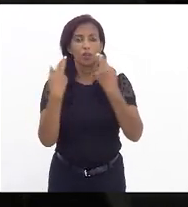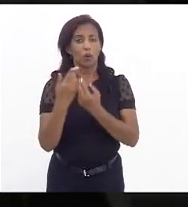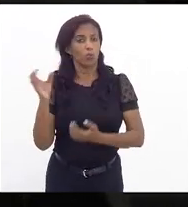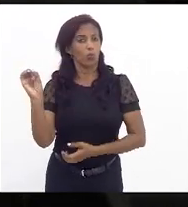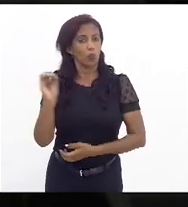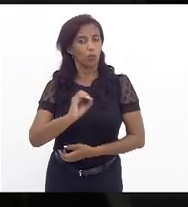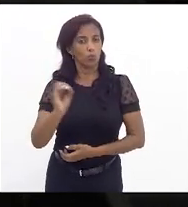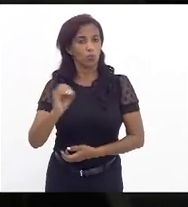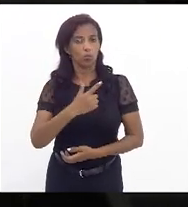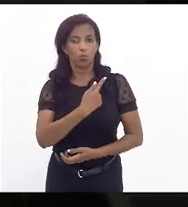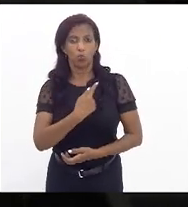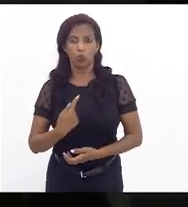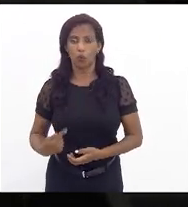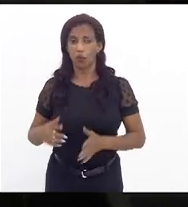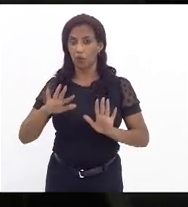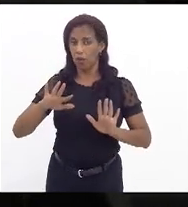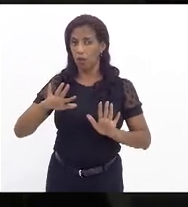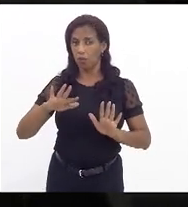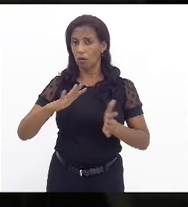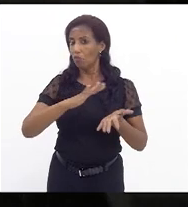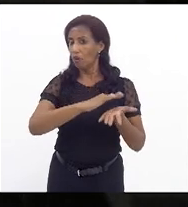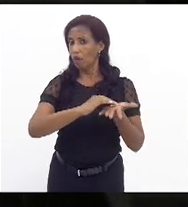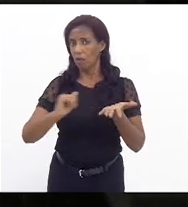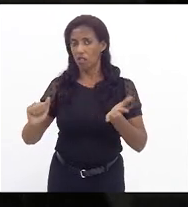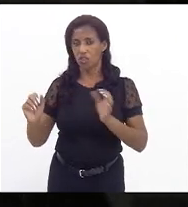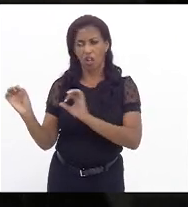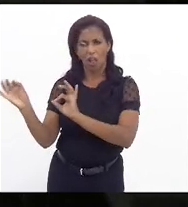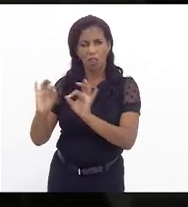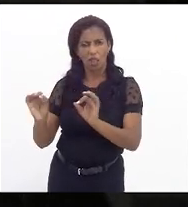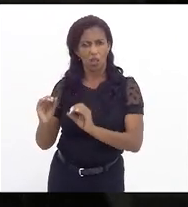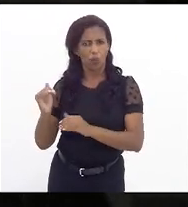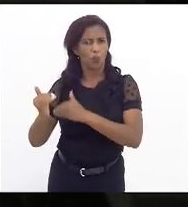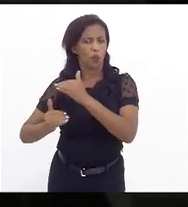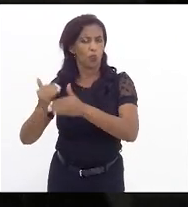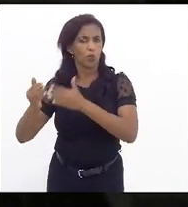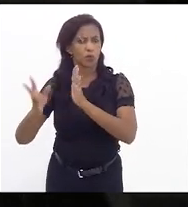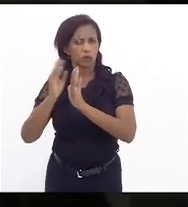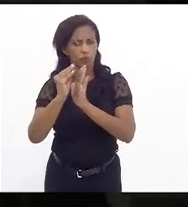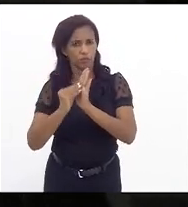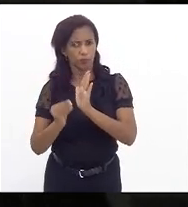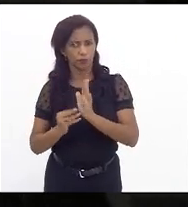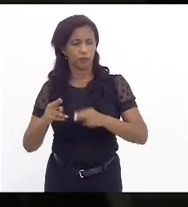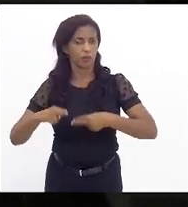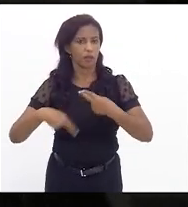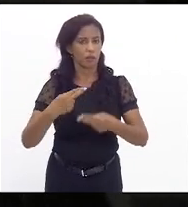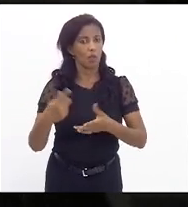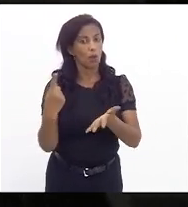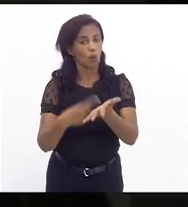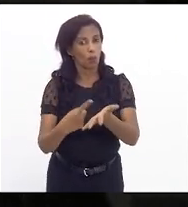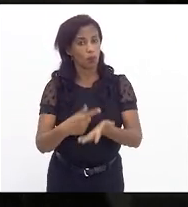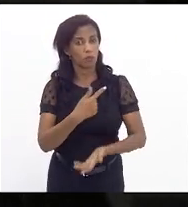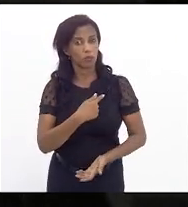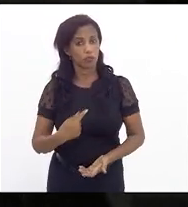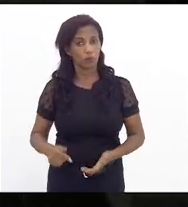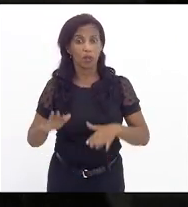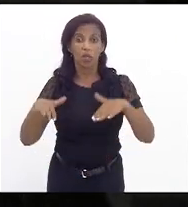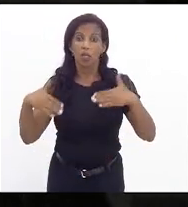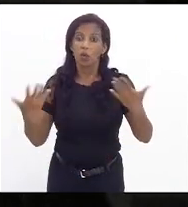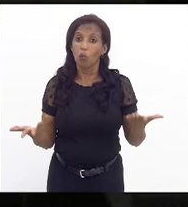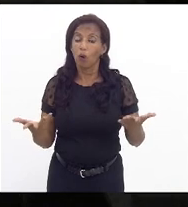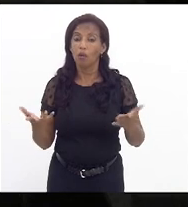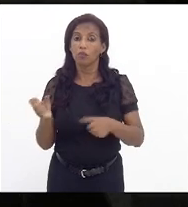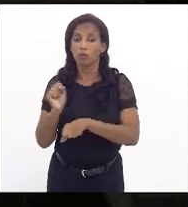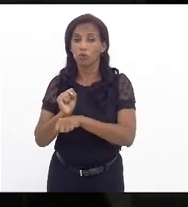outubro. O governo não vai deflagrar, Flávio, nenhum processo de implementação da reforma, é o compromisso do governo, enquanto a gente não